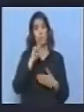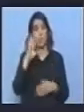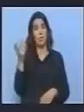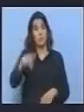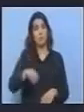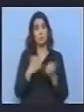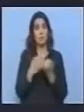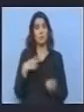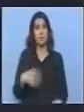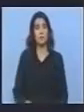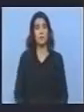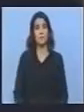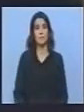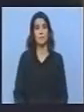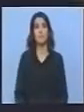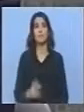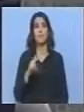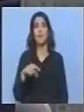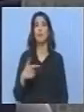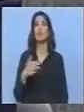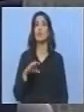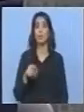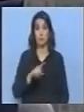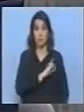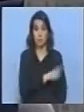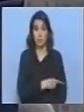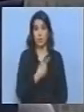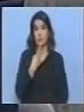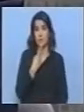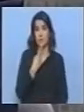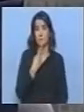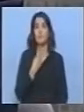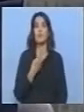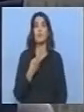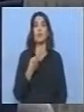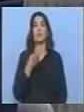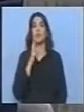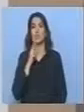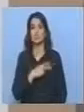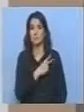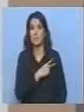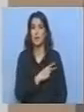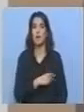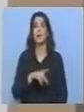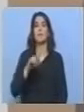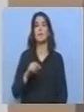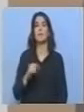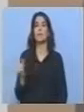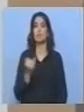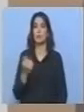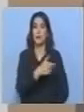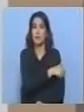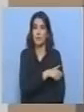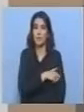portuguesa. António Cruz Serra, vocês têm um poder enorme, não só enquanto reitores, mas também pelas instituições que representam e